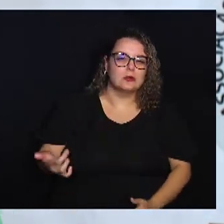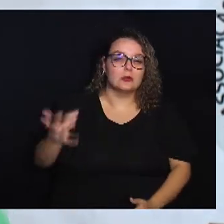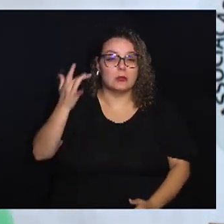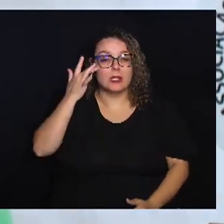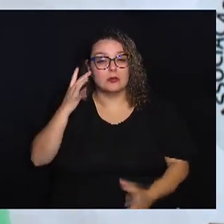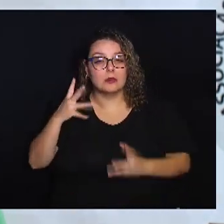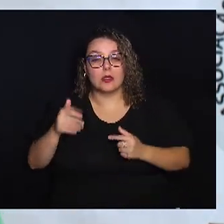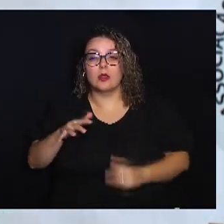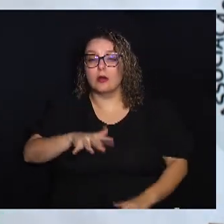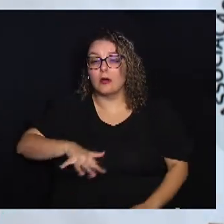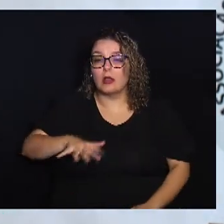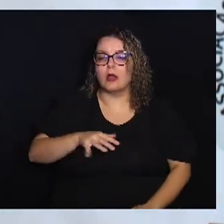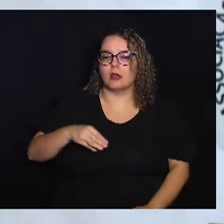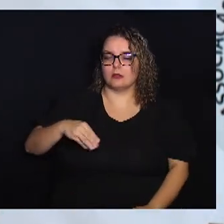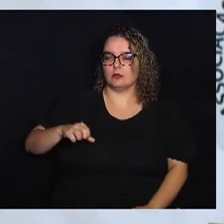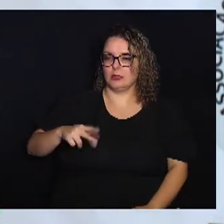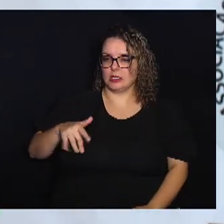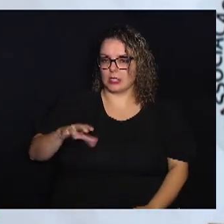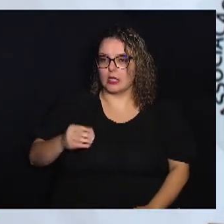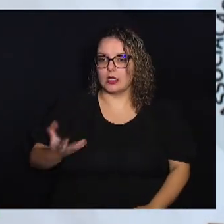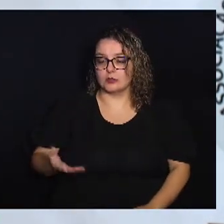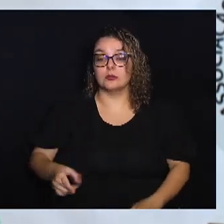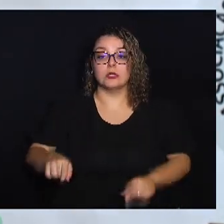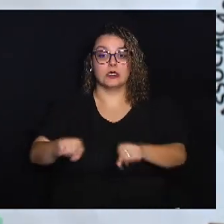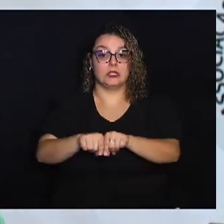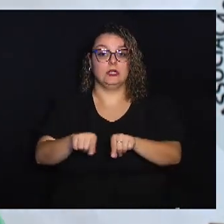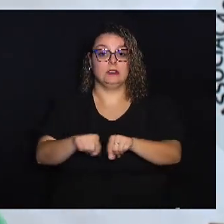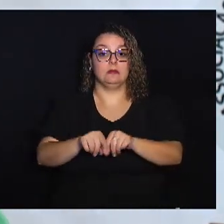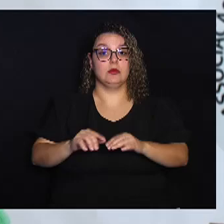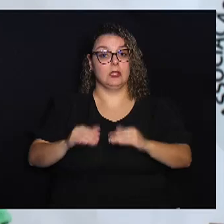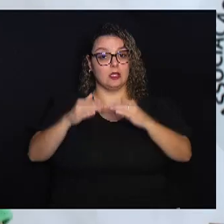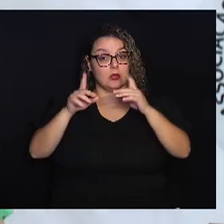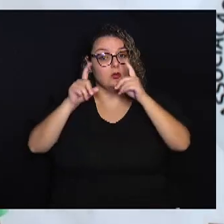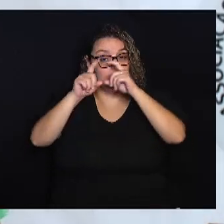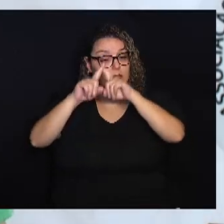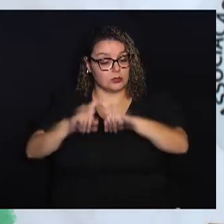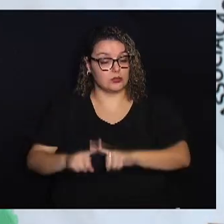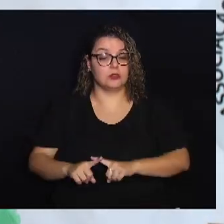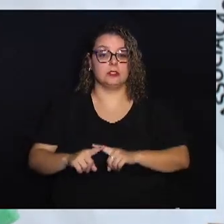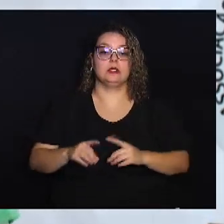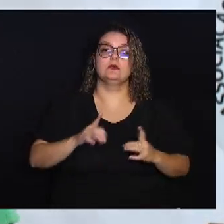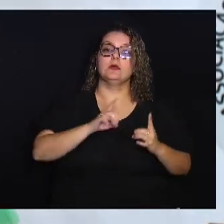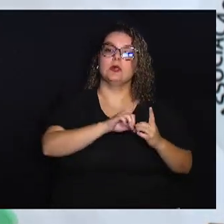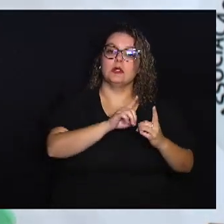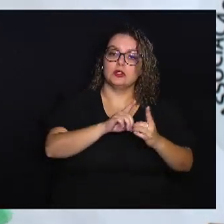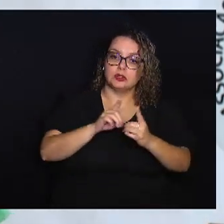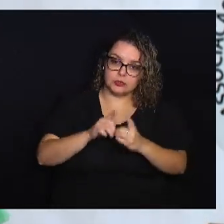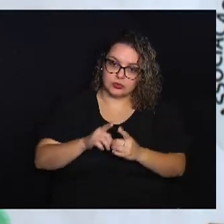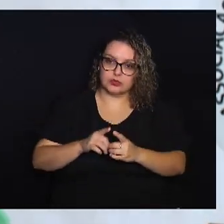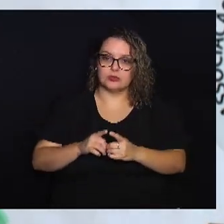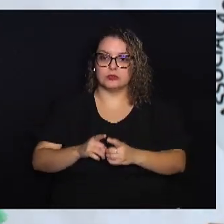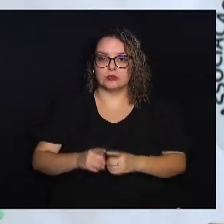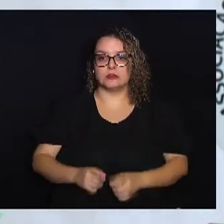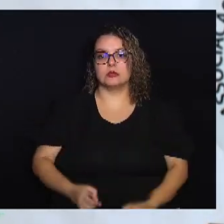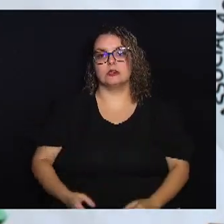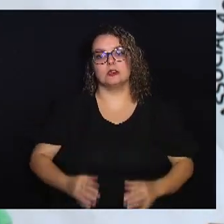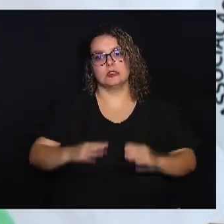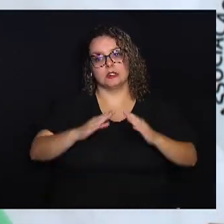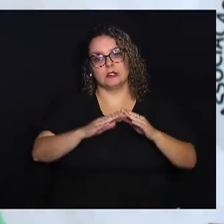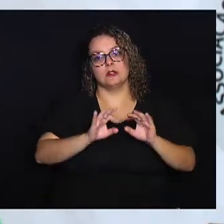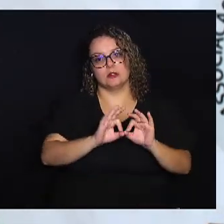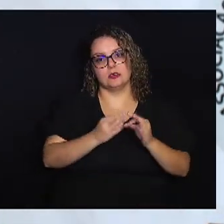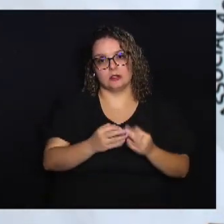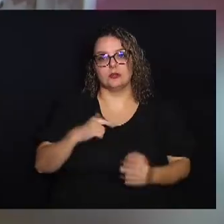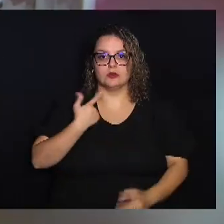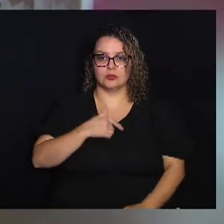funciona o mercado de trabalho. E tem também a alta complexidade, que vai atender aí a partir das casas-lares e dos